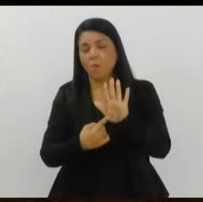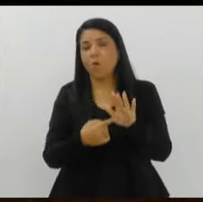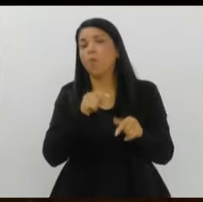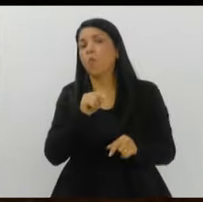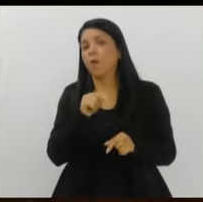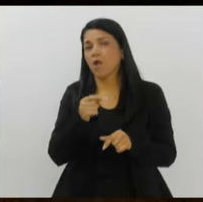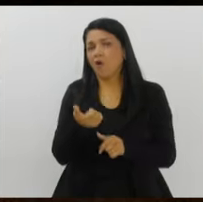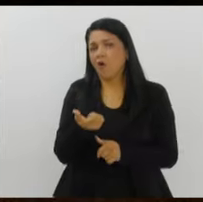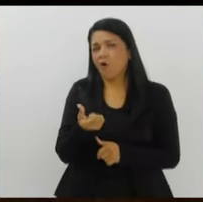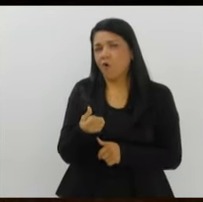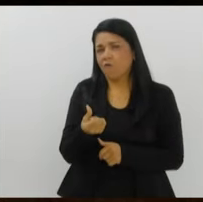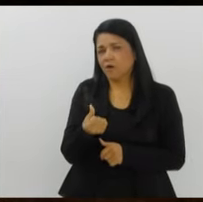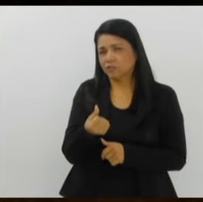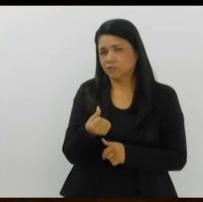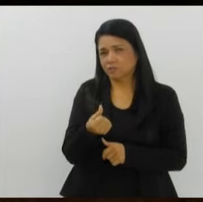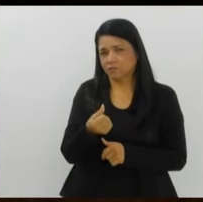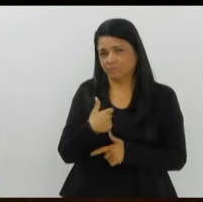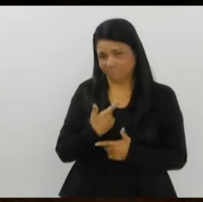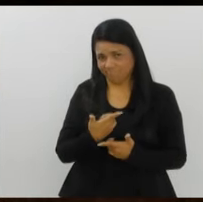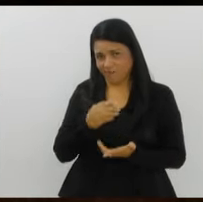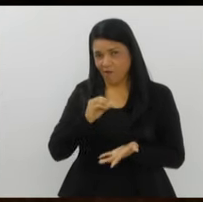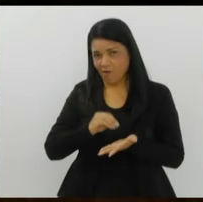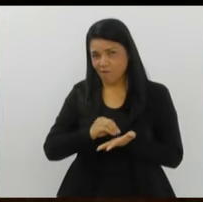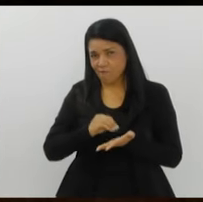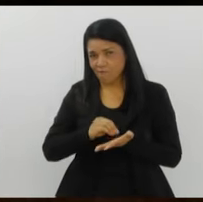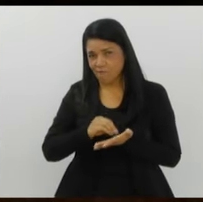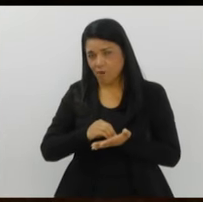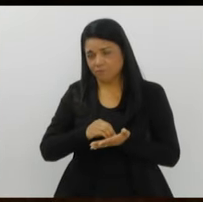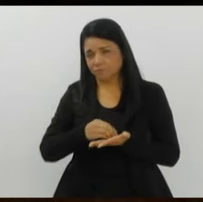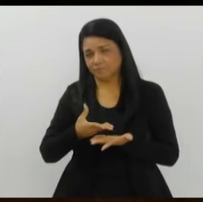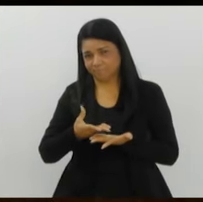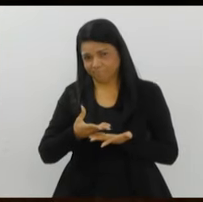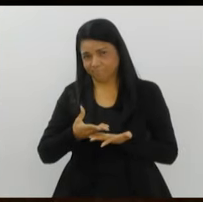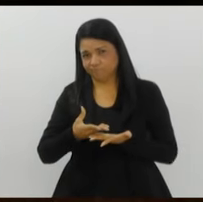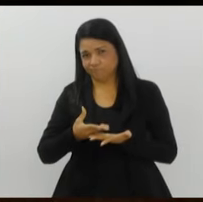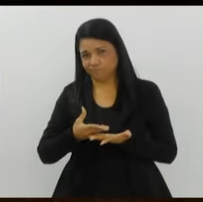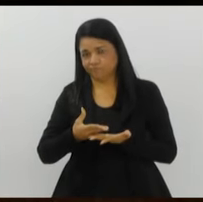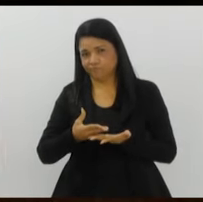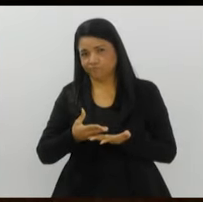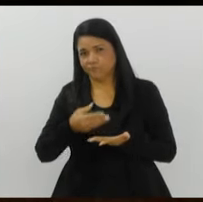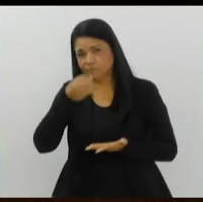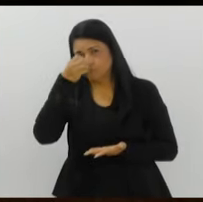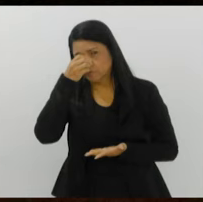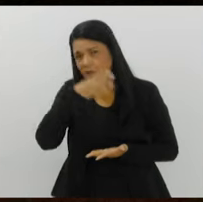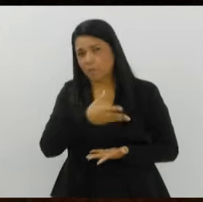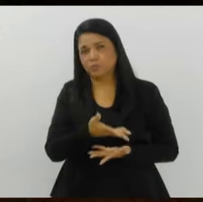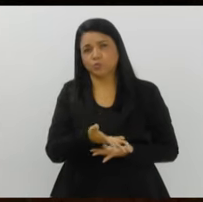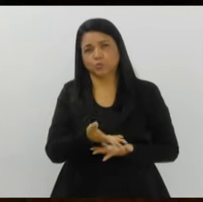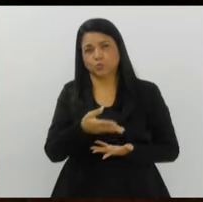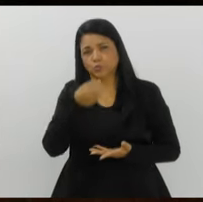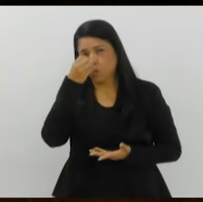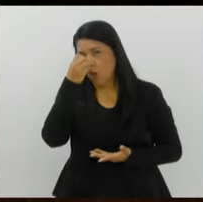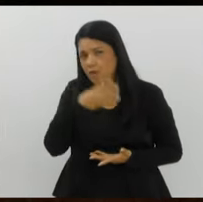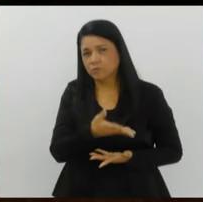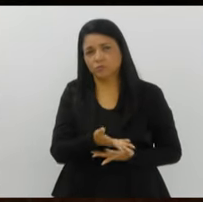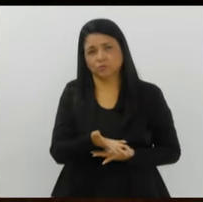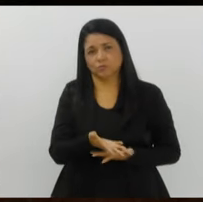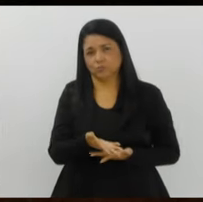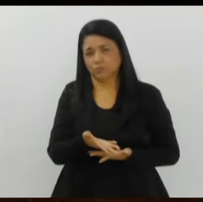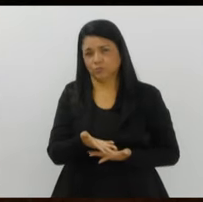sua ignorância, a sua estupidez. Esse é um caso de polícia